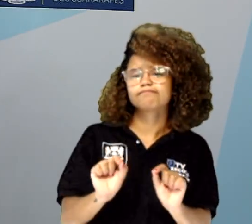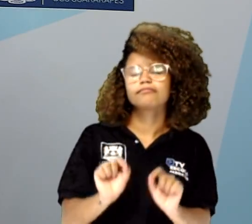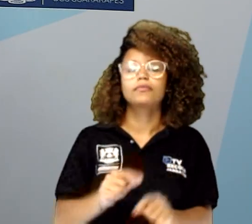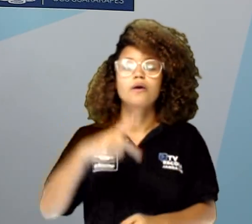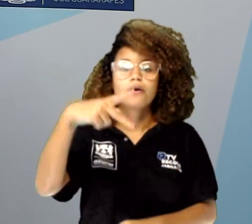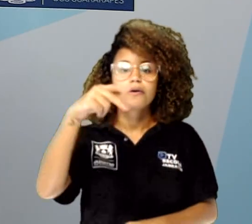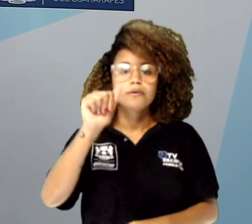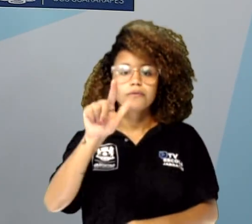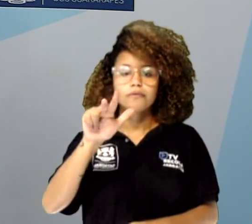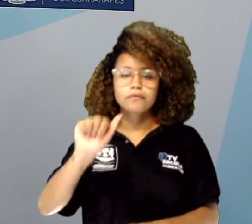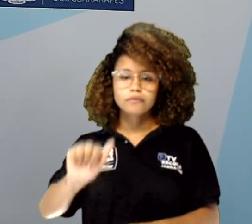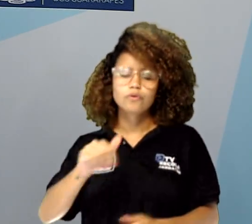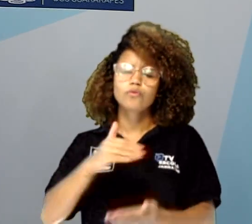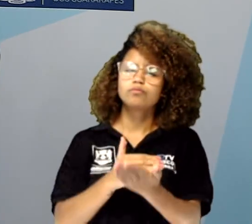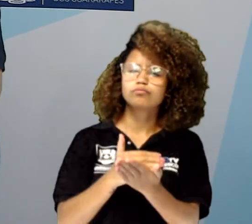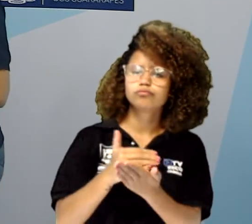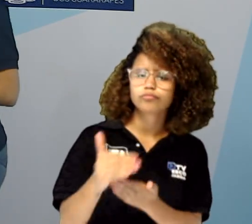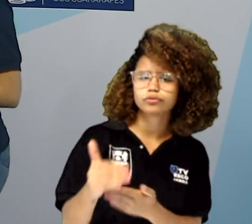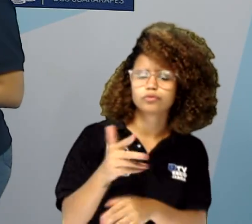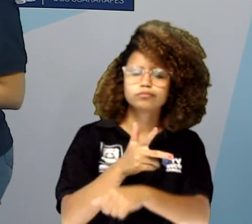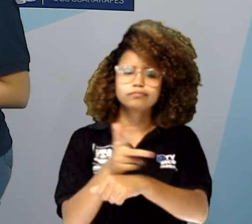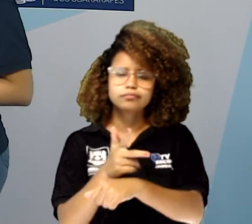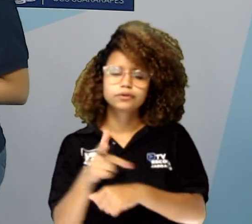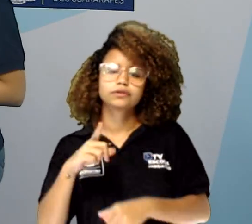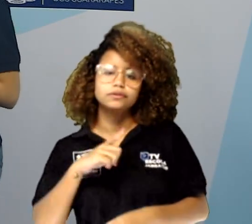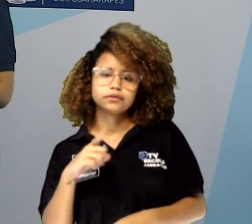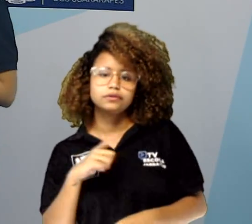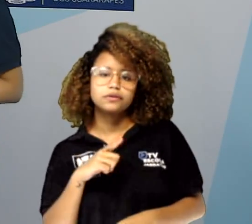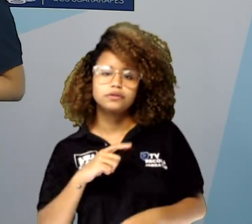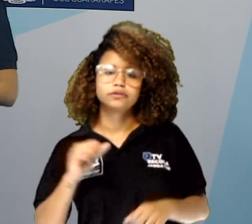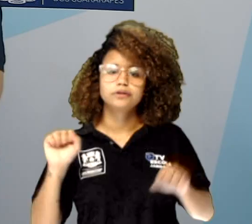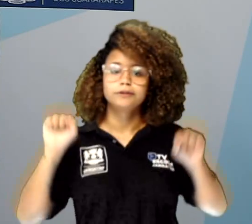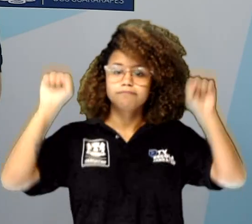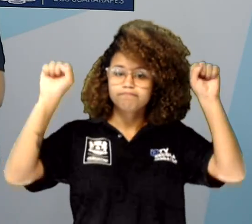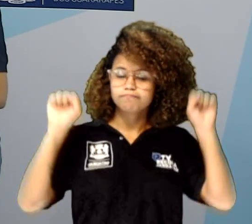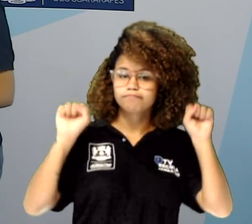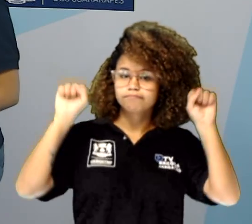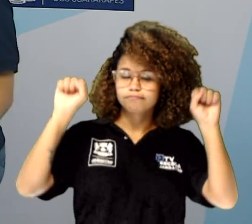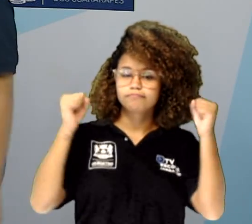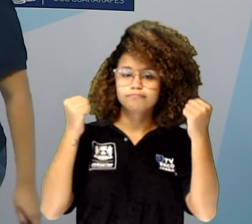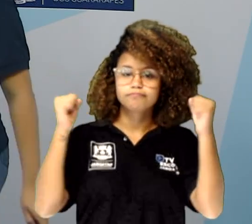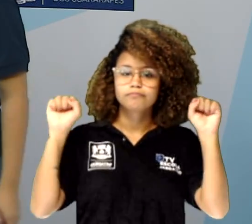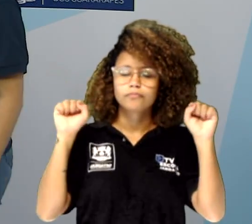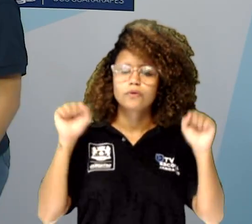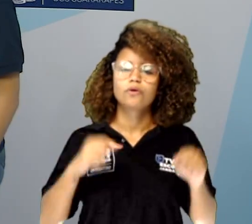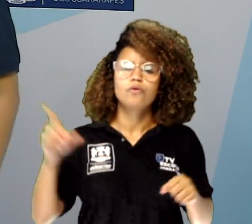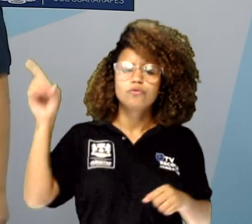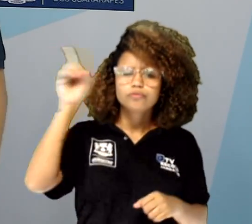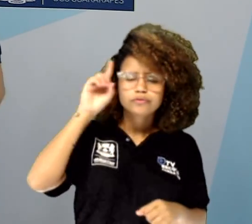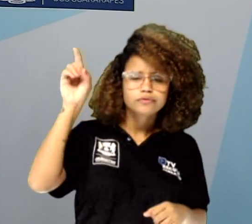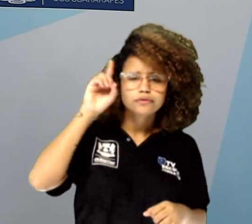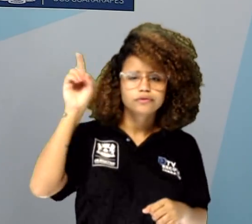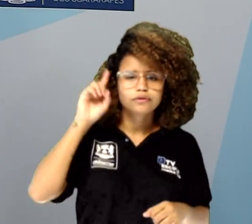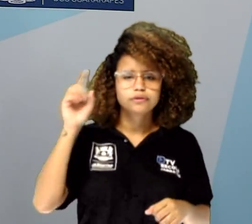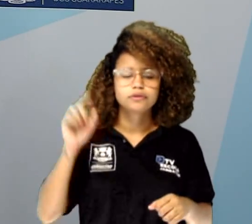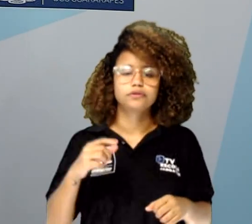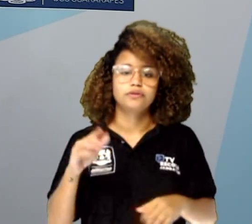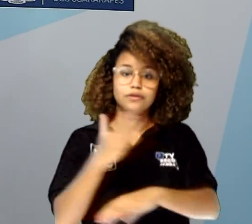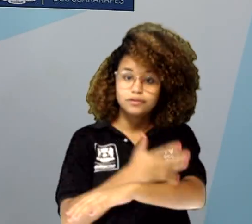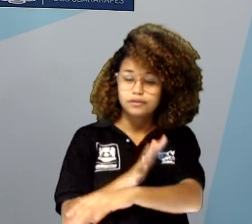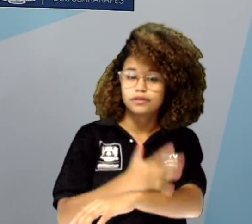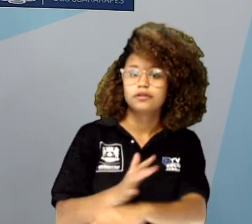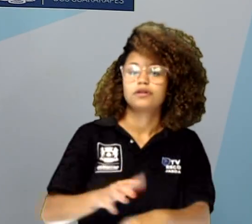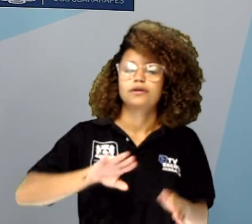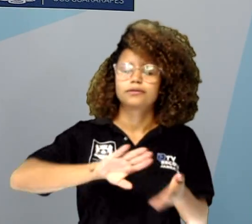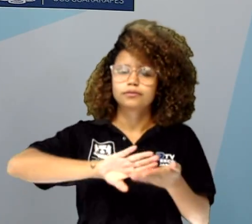Paula iniciou um programa de ginástica no qual os dias de treino são separados por 2 dias de descanso.